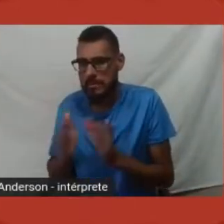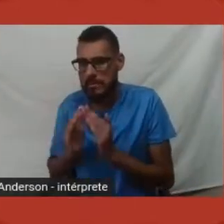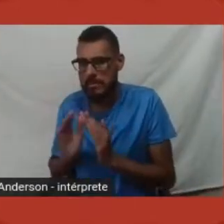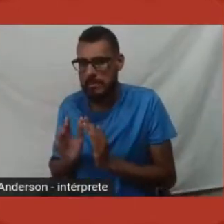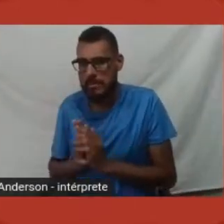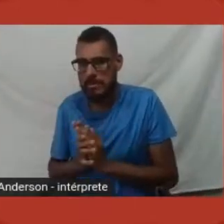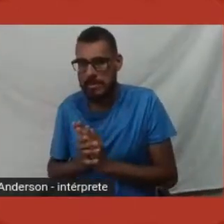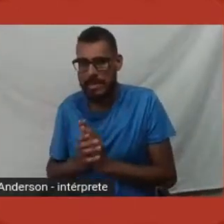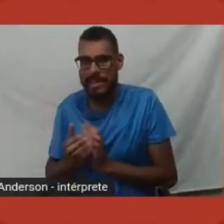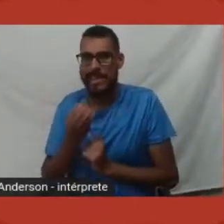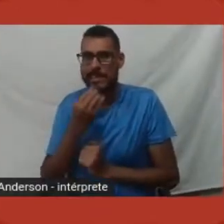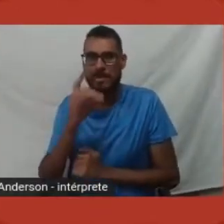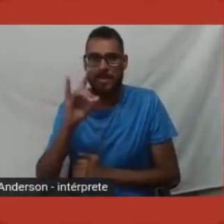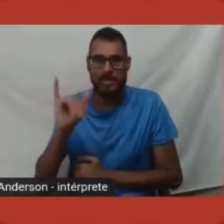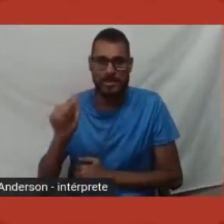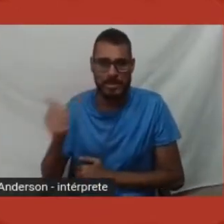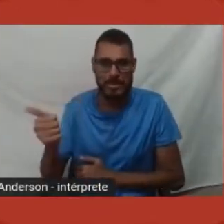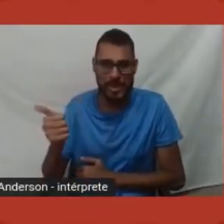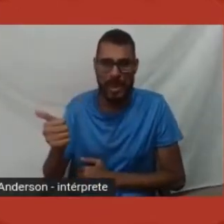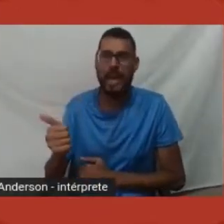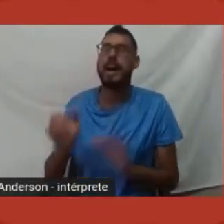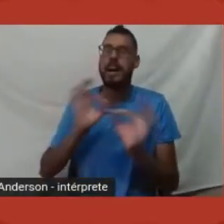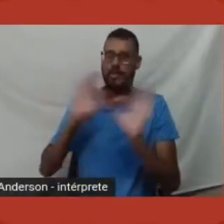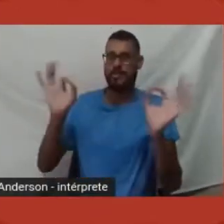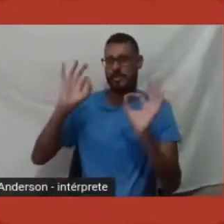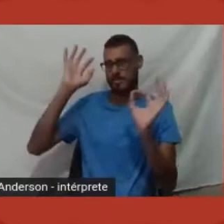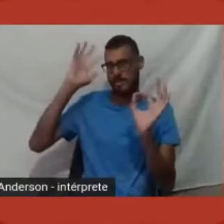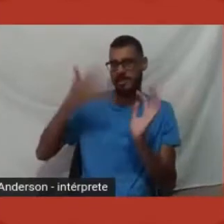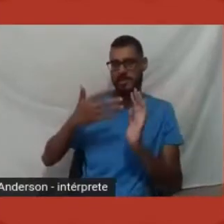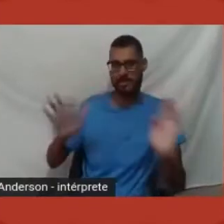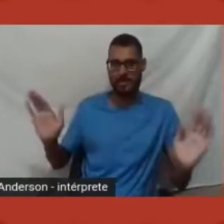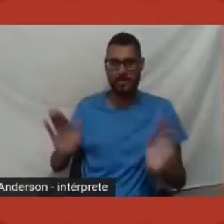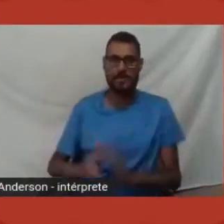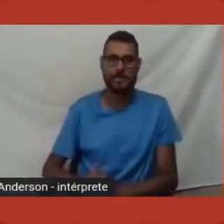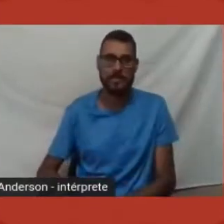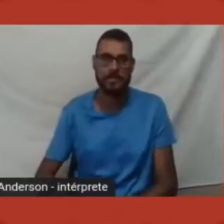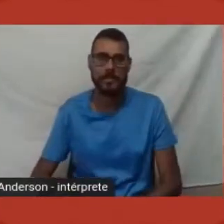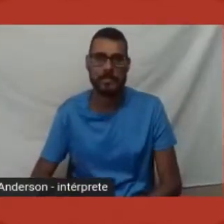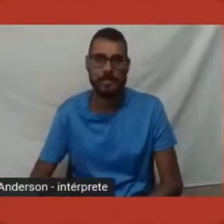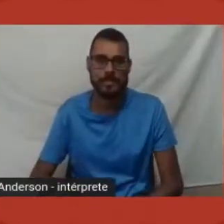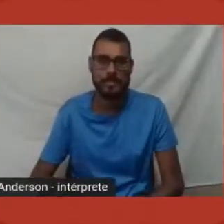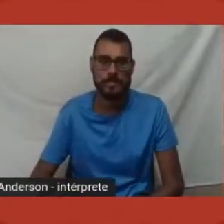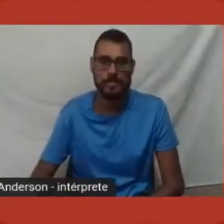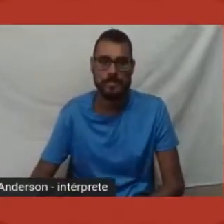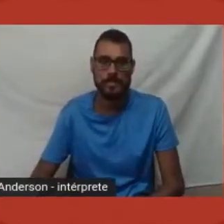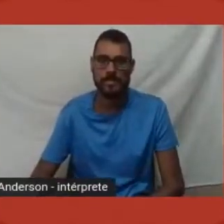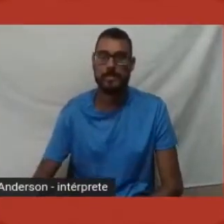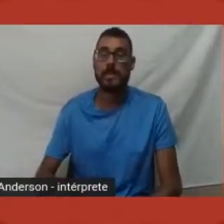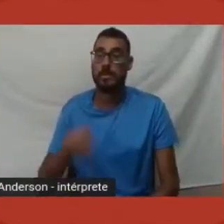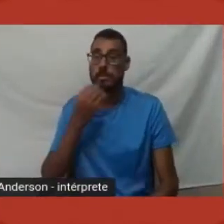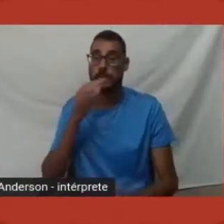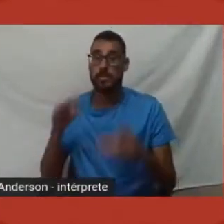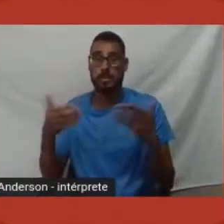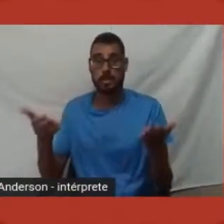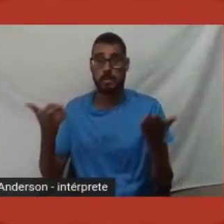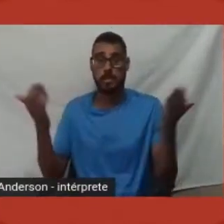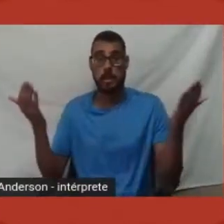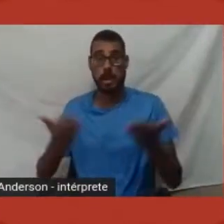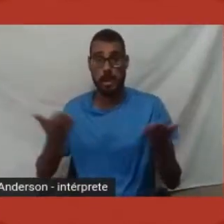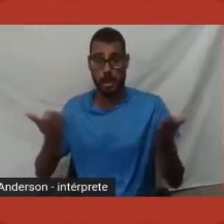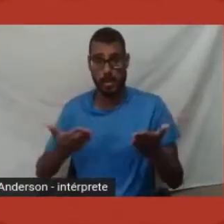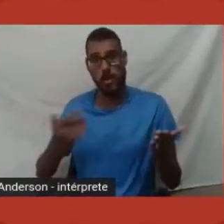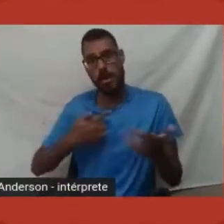Bom dia. Ah, beleza. Resolveu, então. Tá? Bom, então agora eu gostaria de